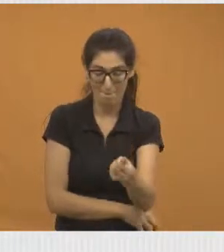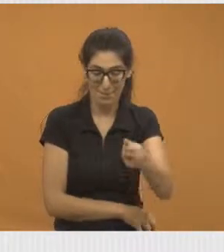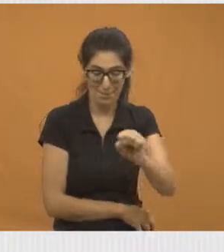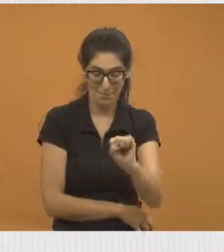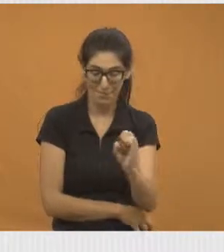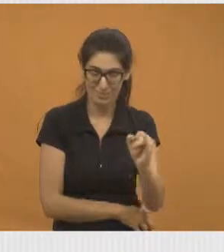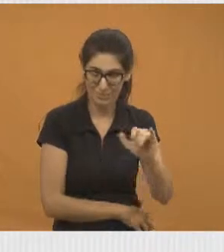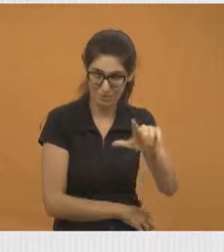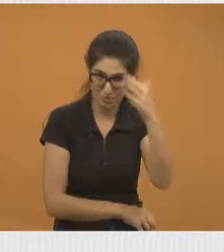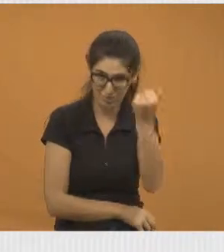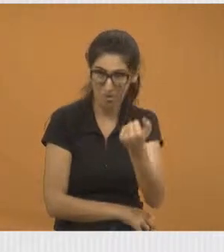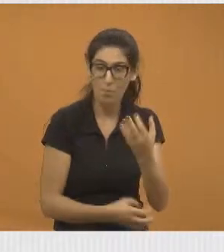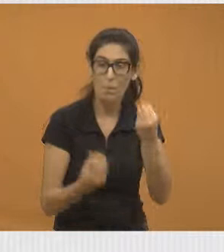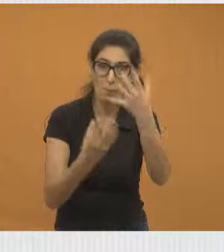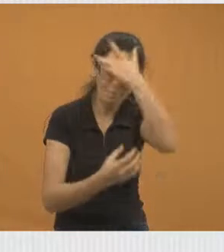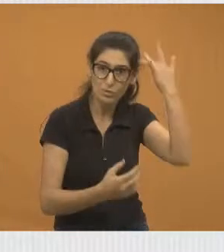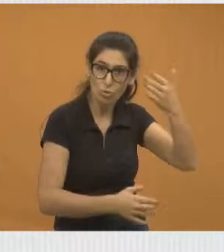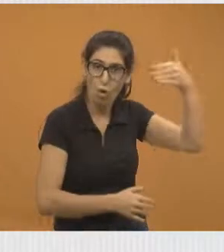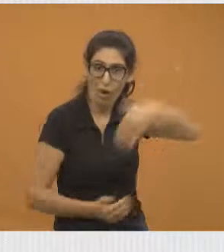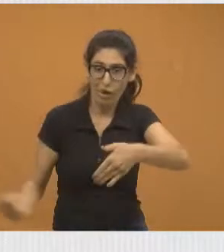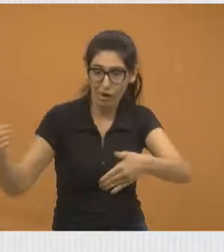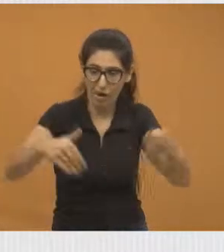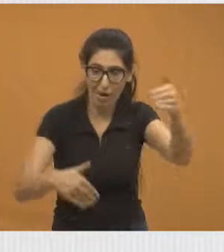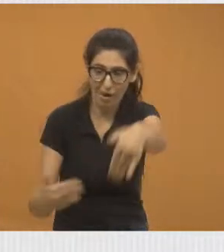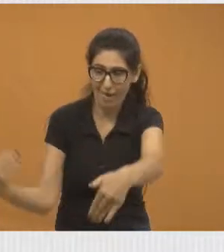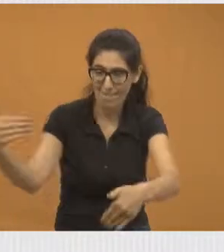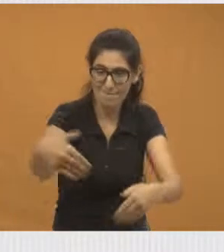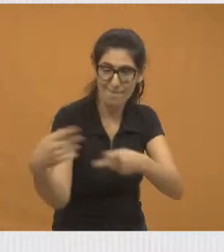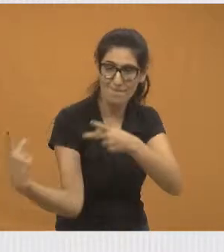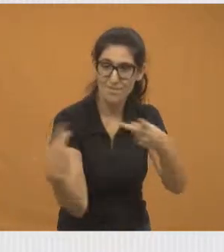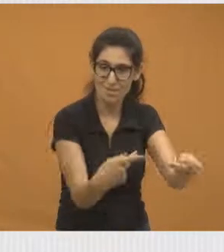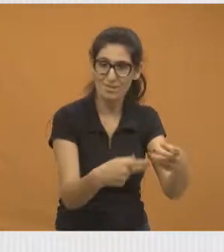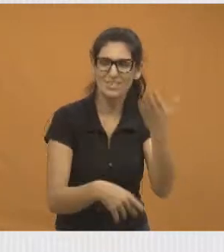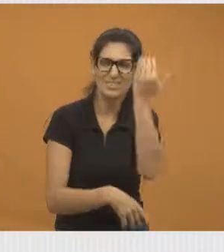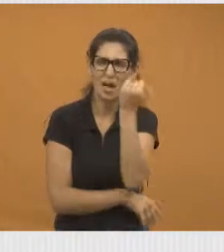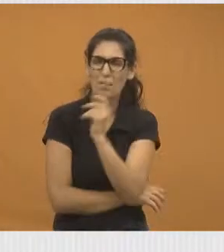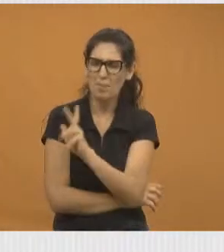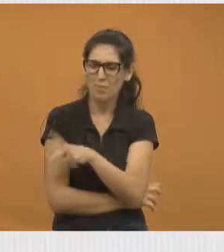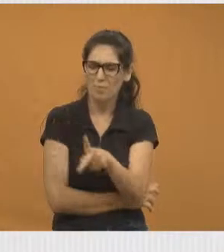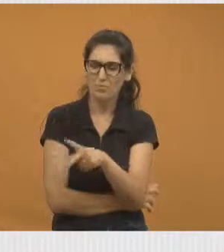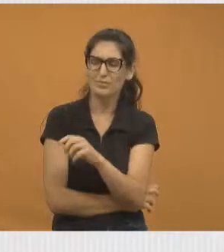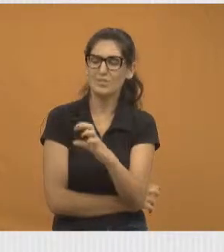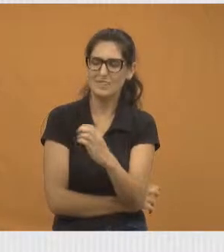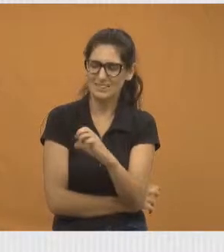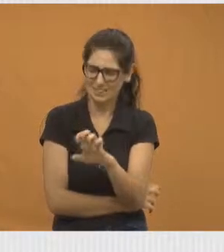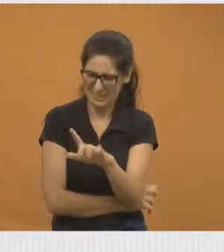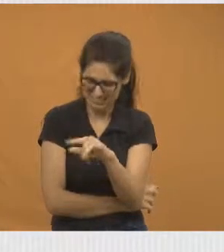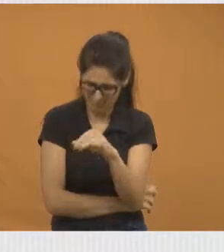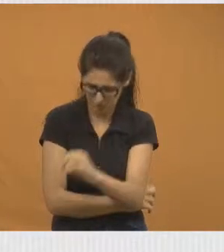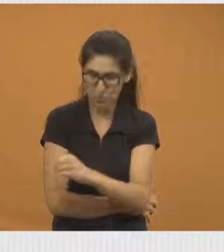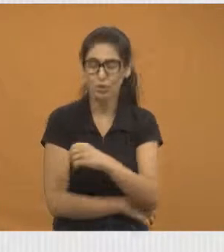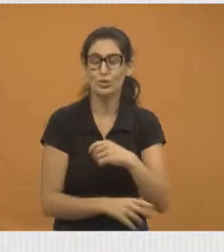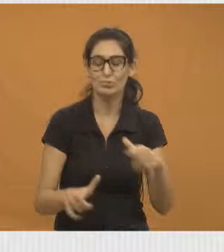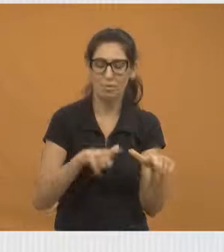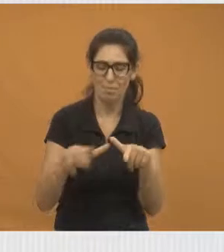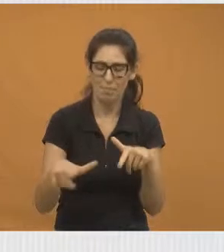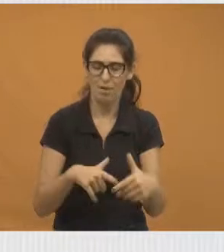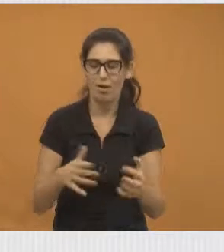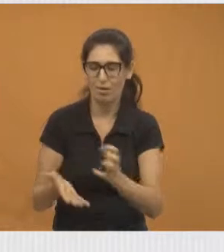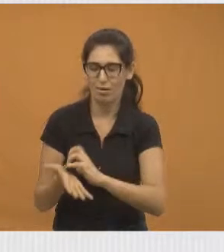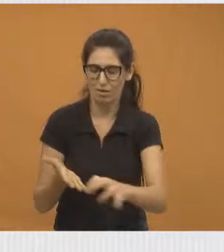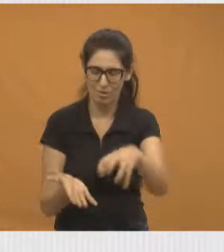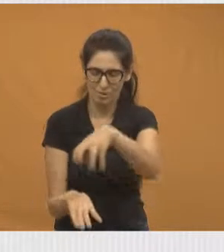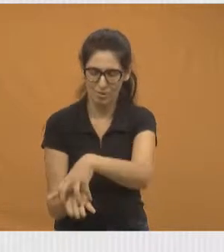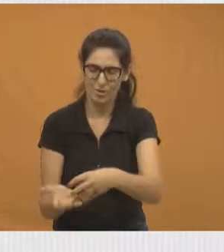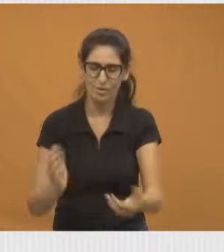de fora lá porque é um espaço maravilhoso né na pessoa dos helinho professor célio da secretaria de educação e esportes e toda a